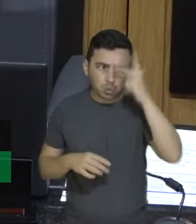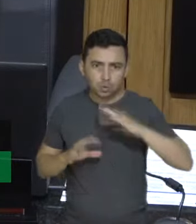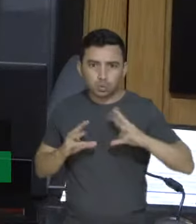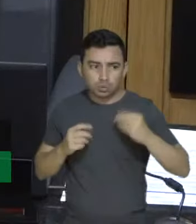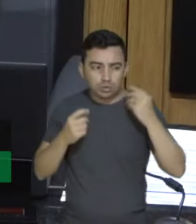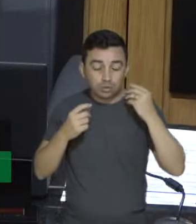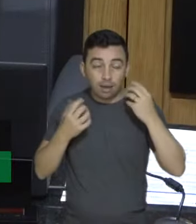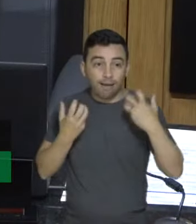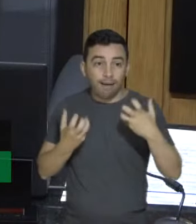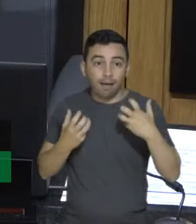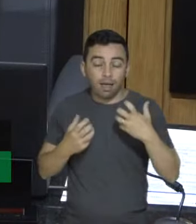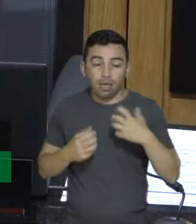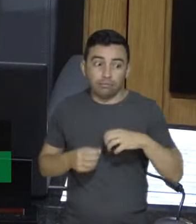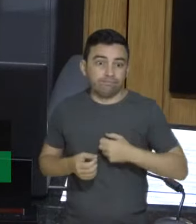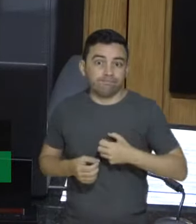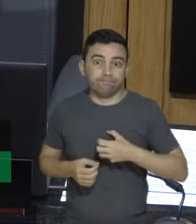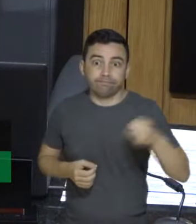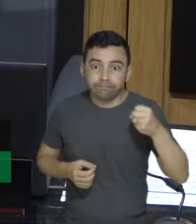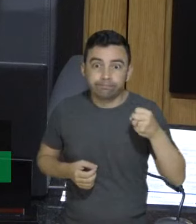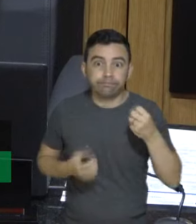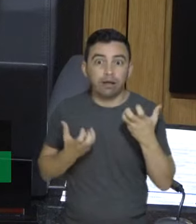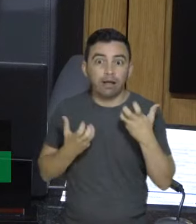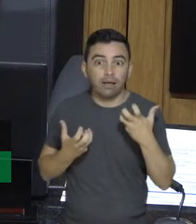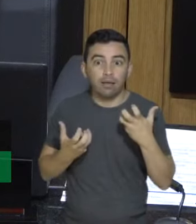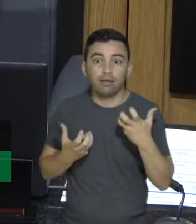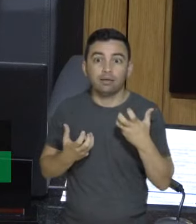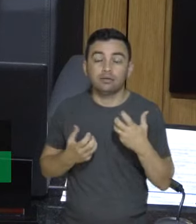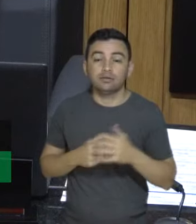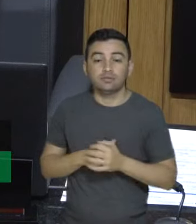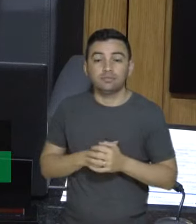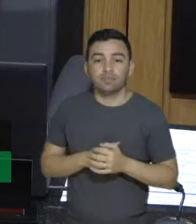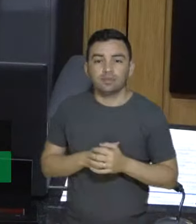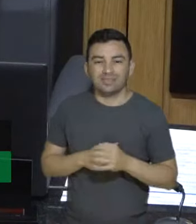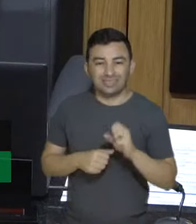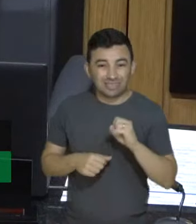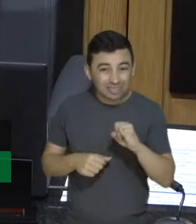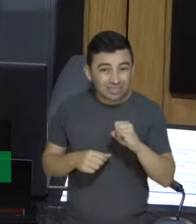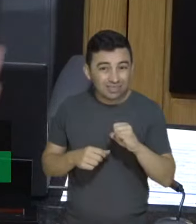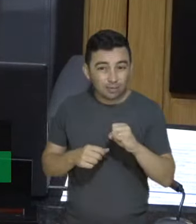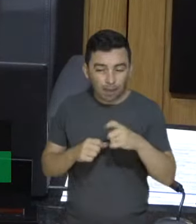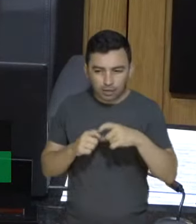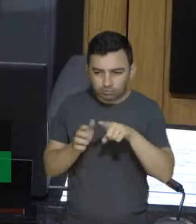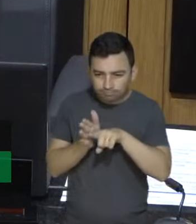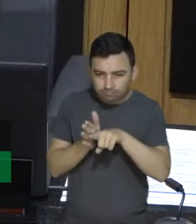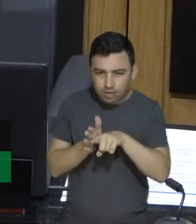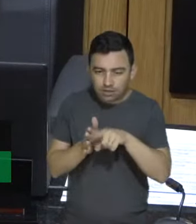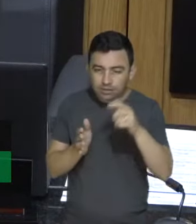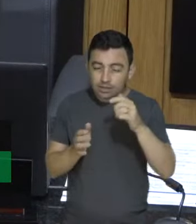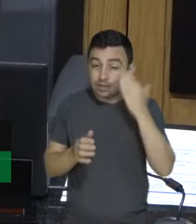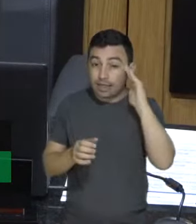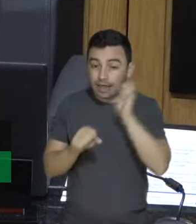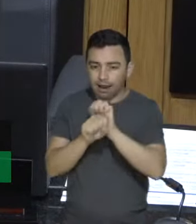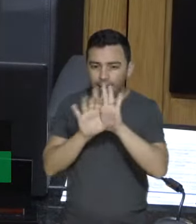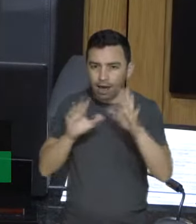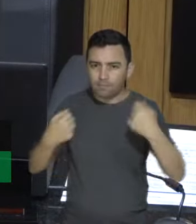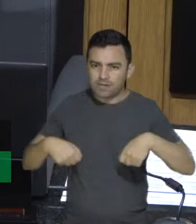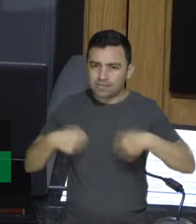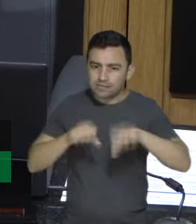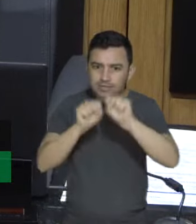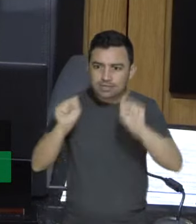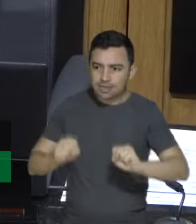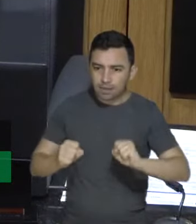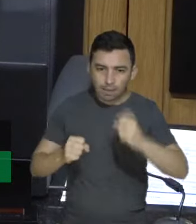de suicídio. Então, se nós não entendermos a medicina como algo integrativo, algo sistêmico,